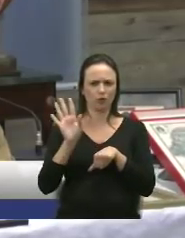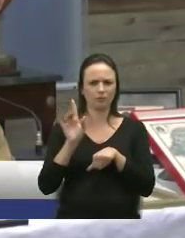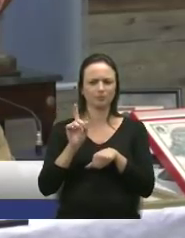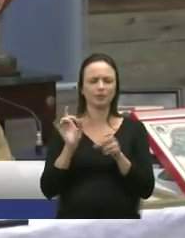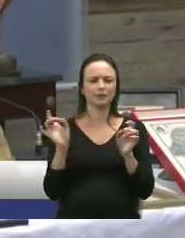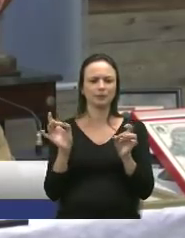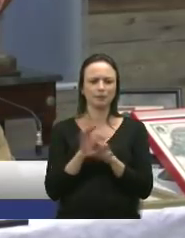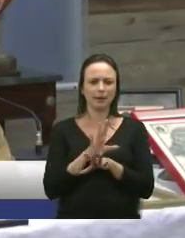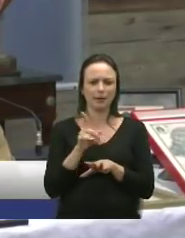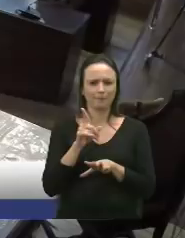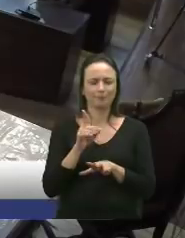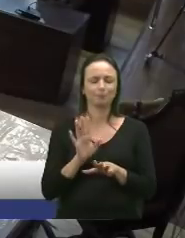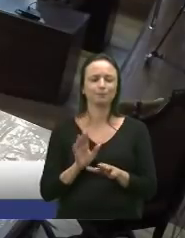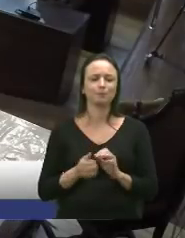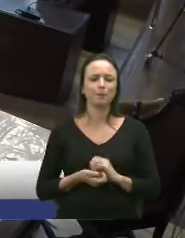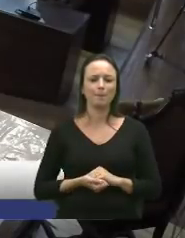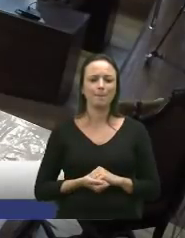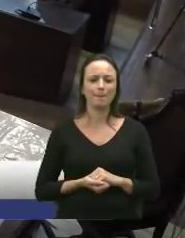pergunta.